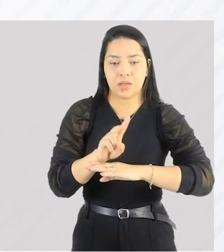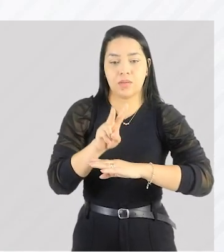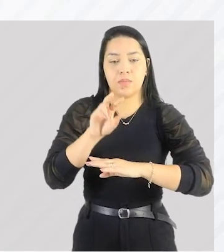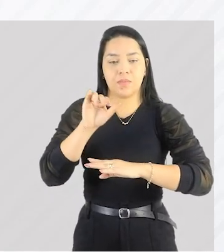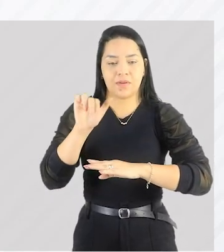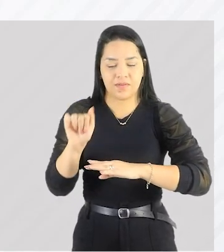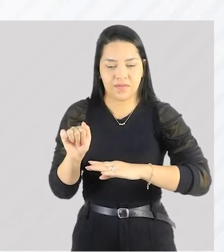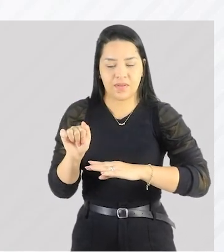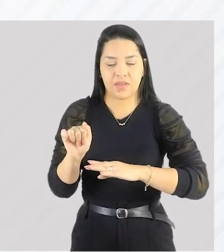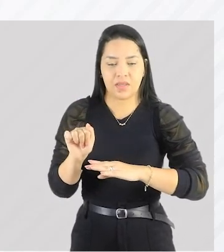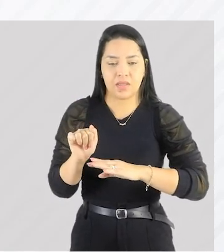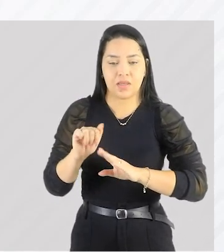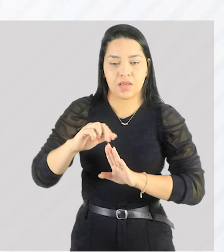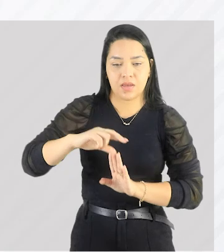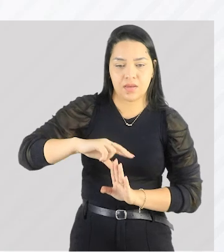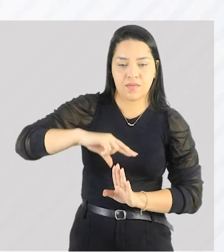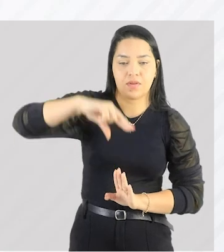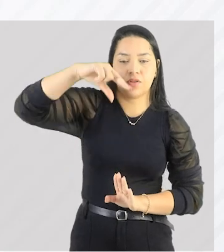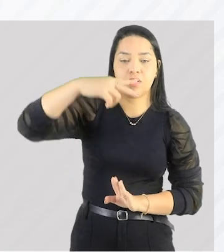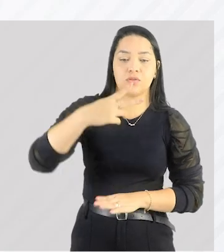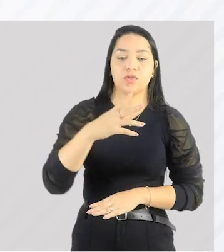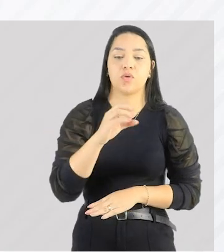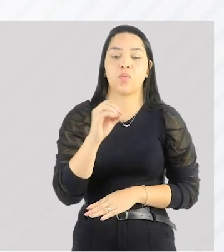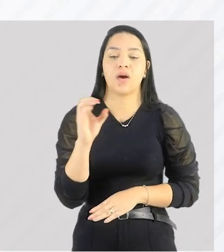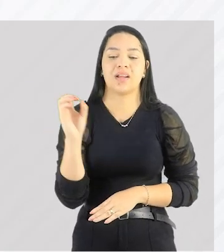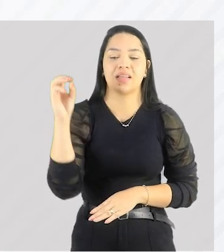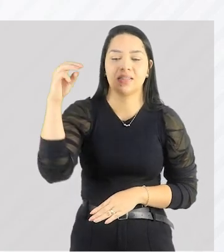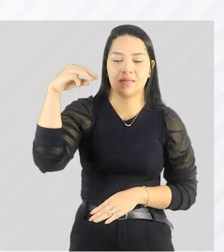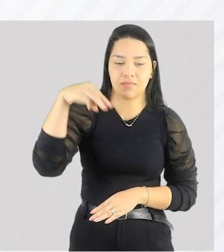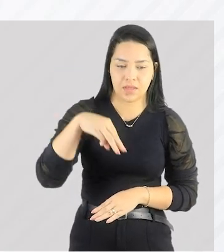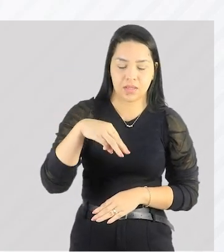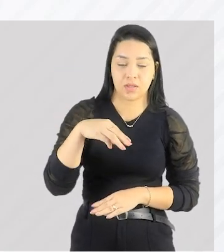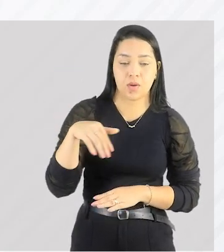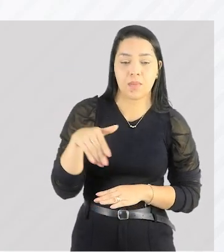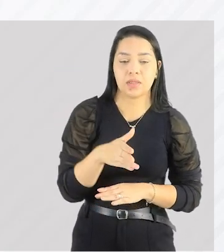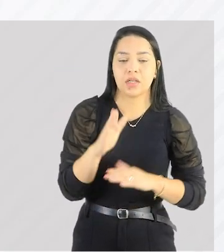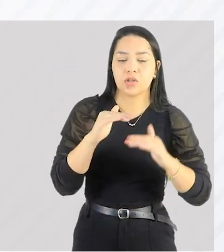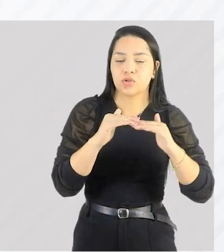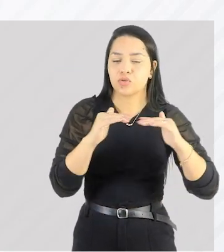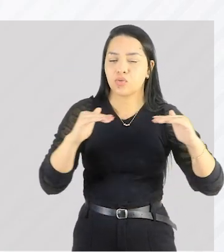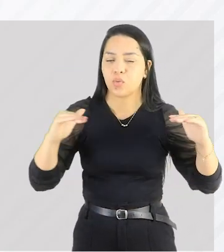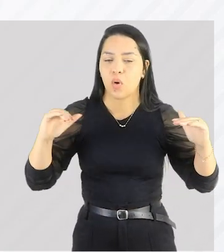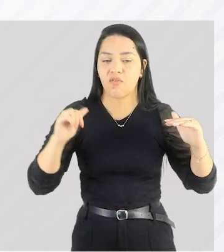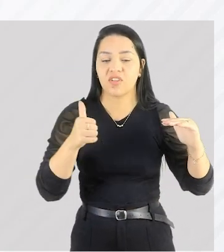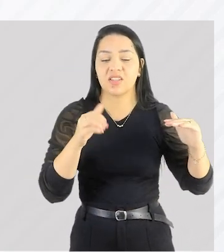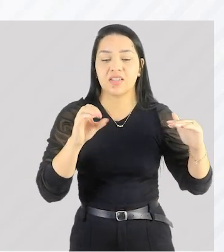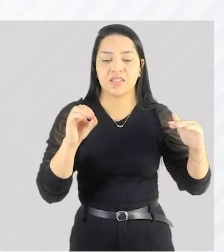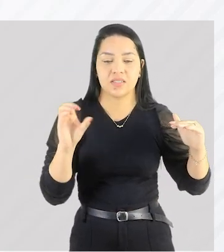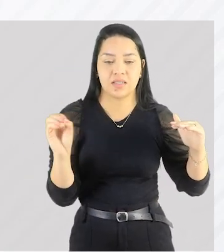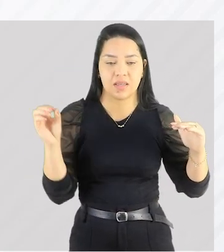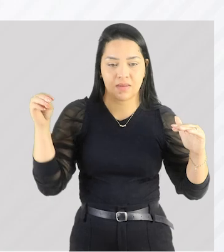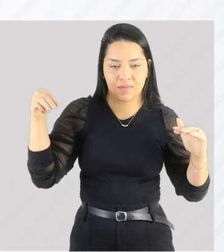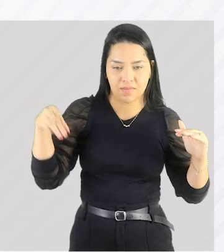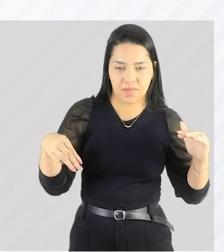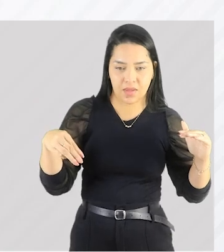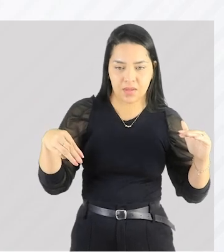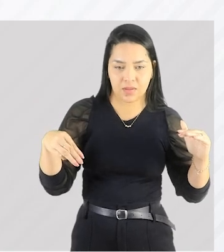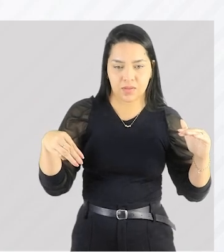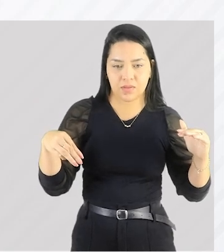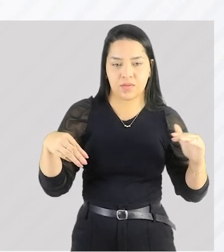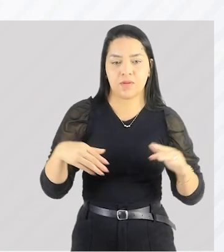escalador subiu essa mesma montanha por uma via de escalada vertical